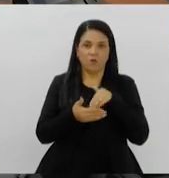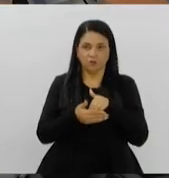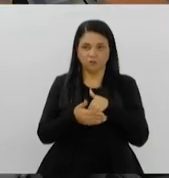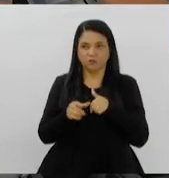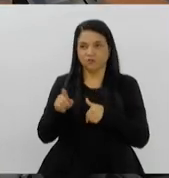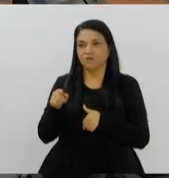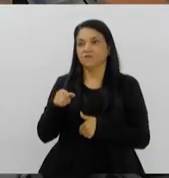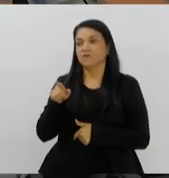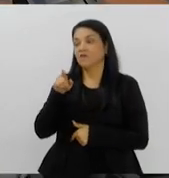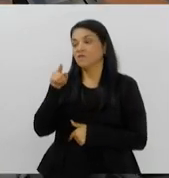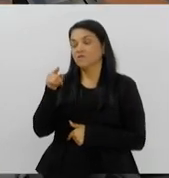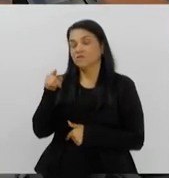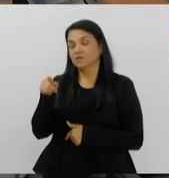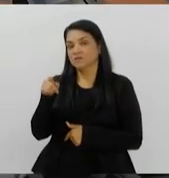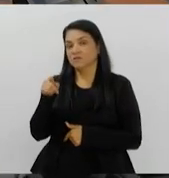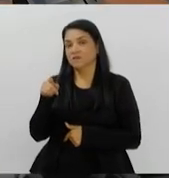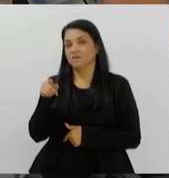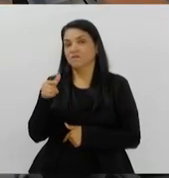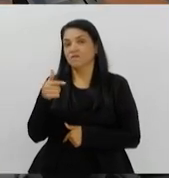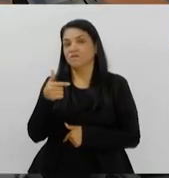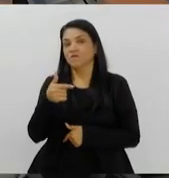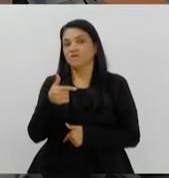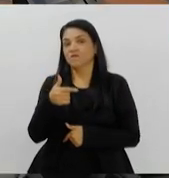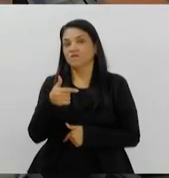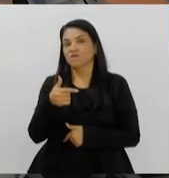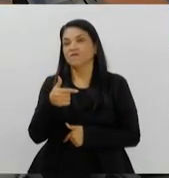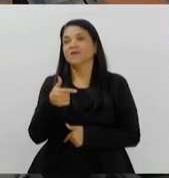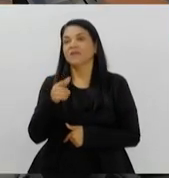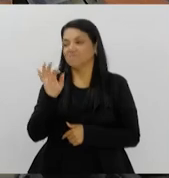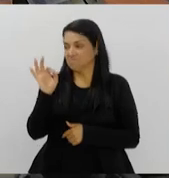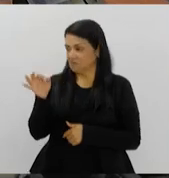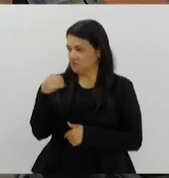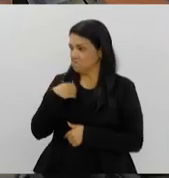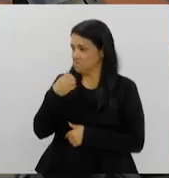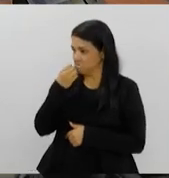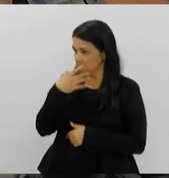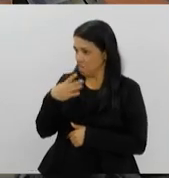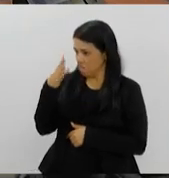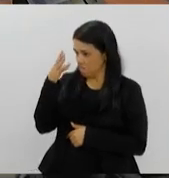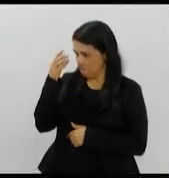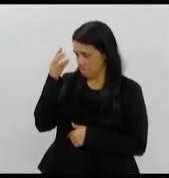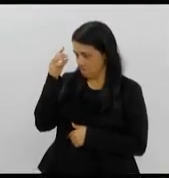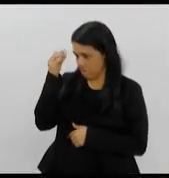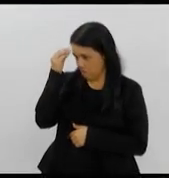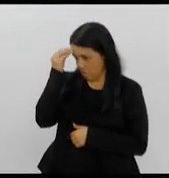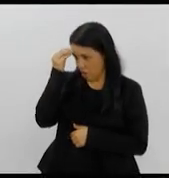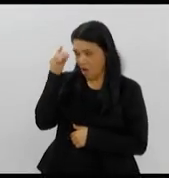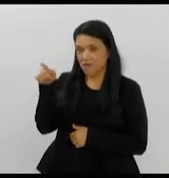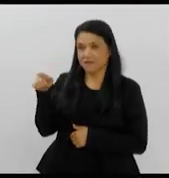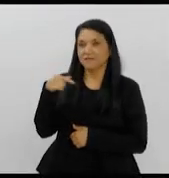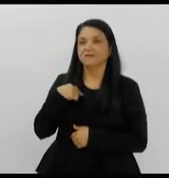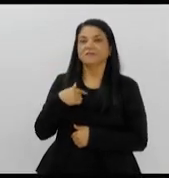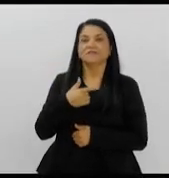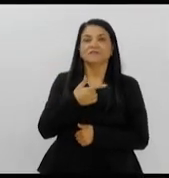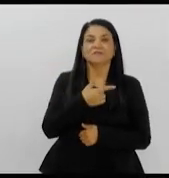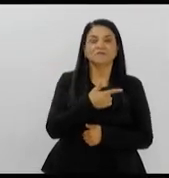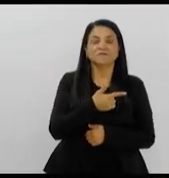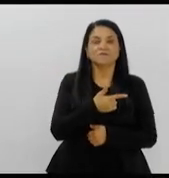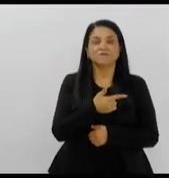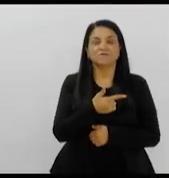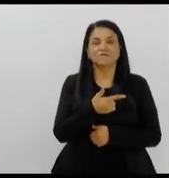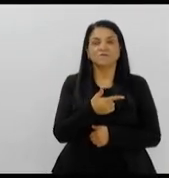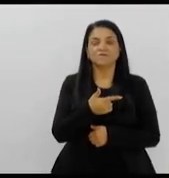20, 28, você 24 pouco. Exatamente isso. Ela está com a memória melhor que a minha. 29, 28, 24. Fiquei